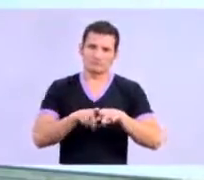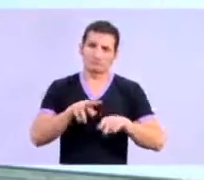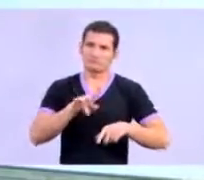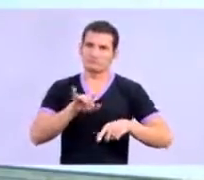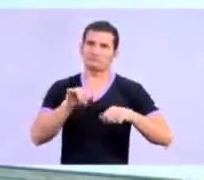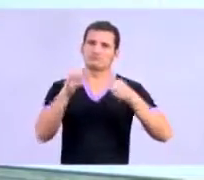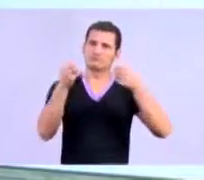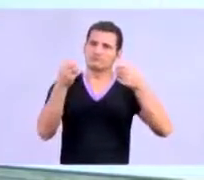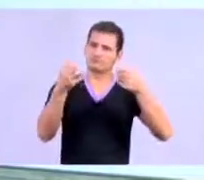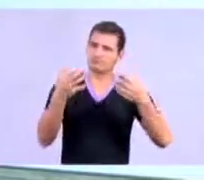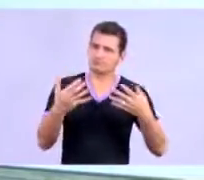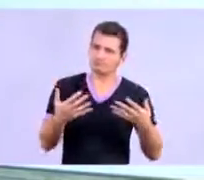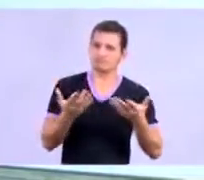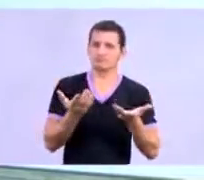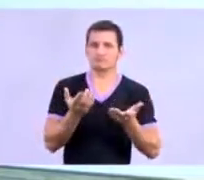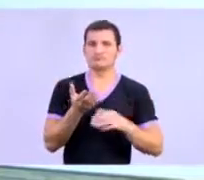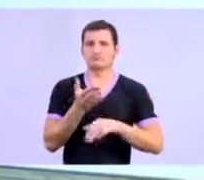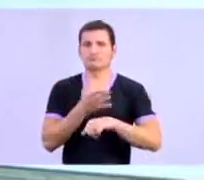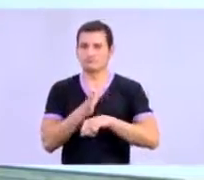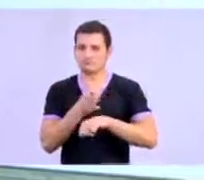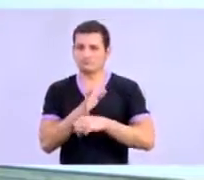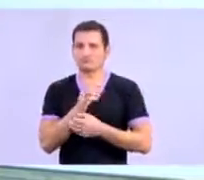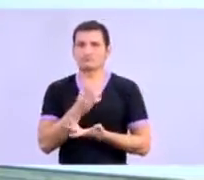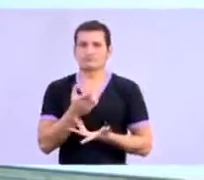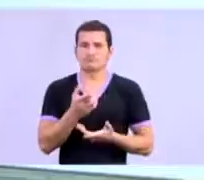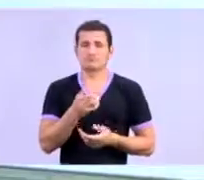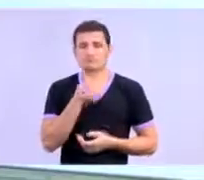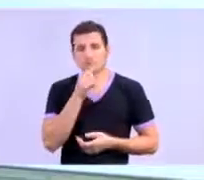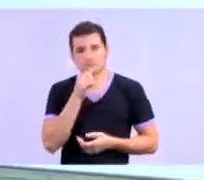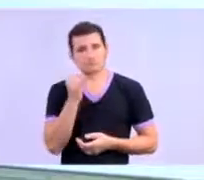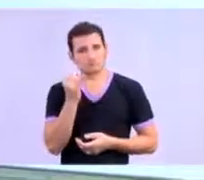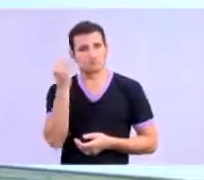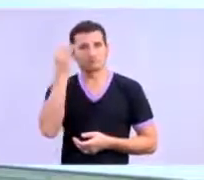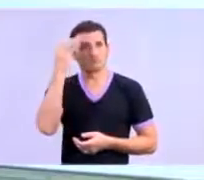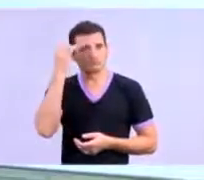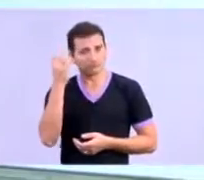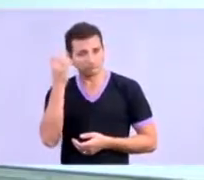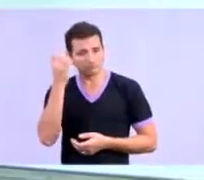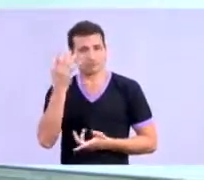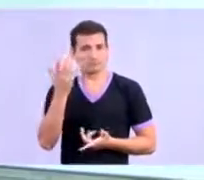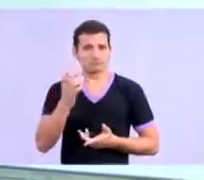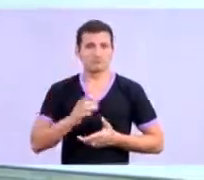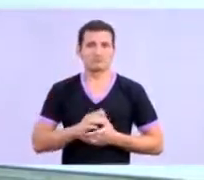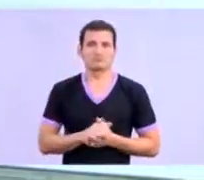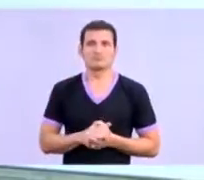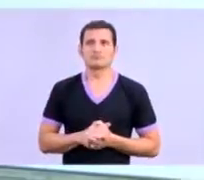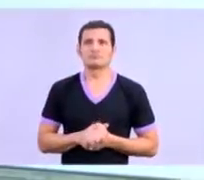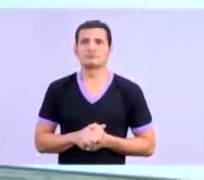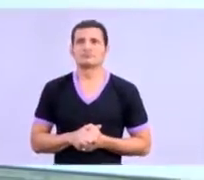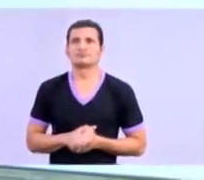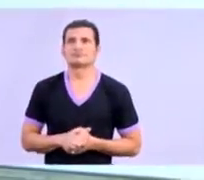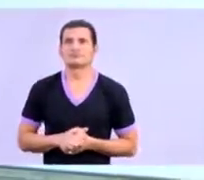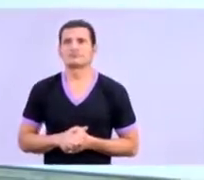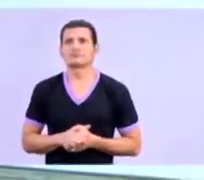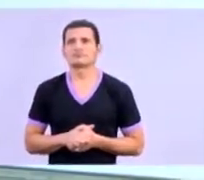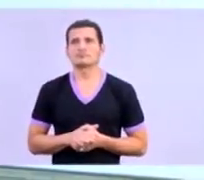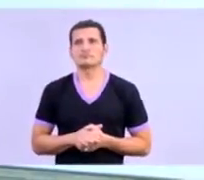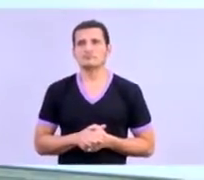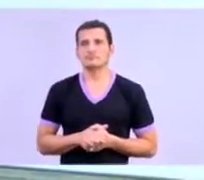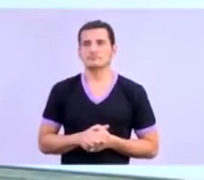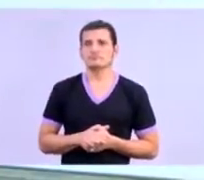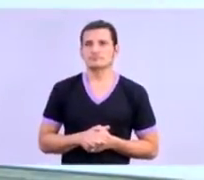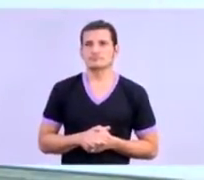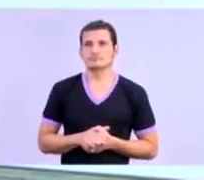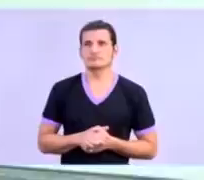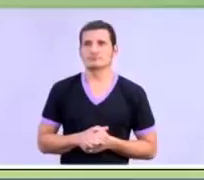disso nos exercícios, então é importante saber, e aí sabendo a sigla, lembra de quais são e qual é a respectiva camada que ela representa,